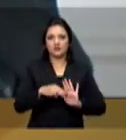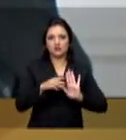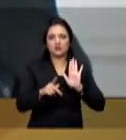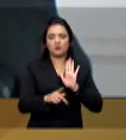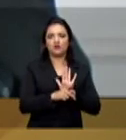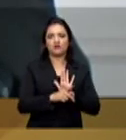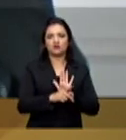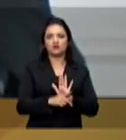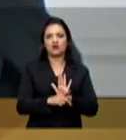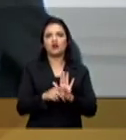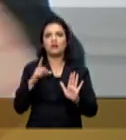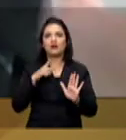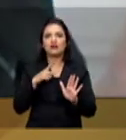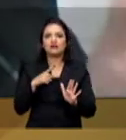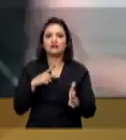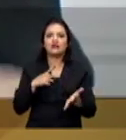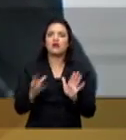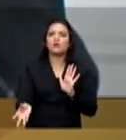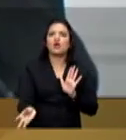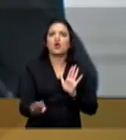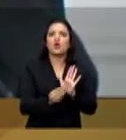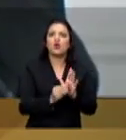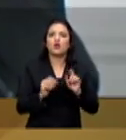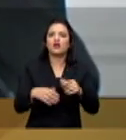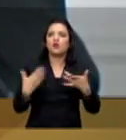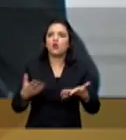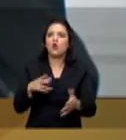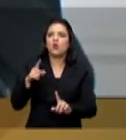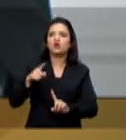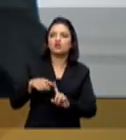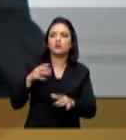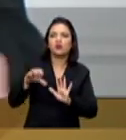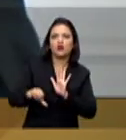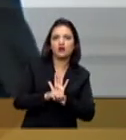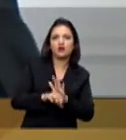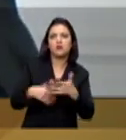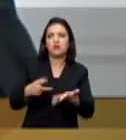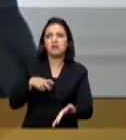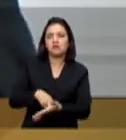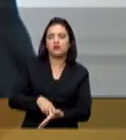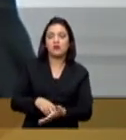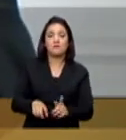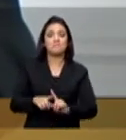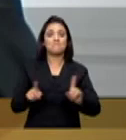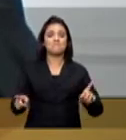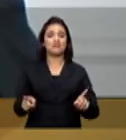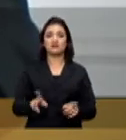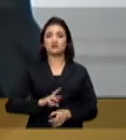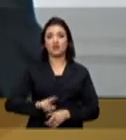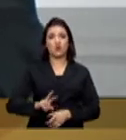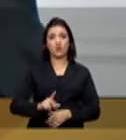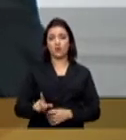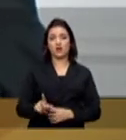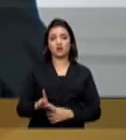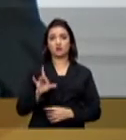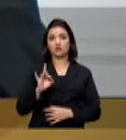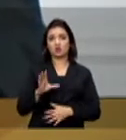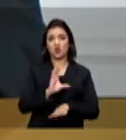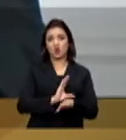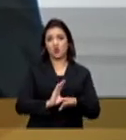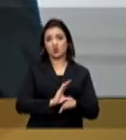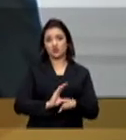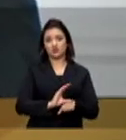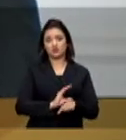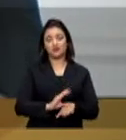de crimes ou sanções, mesmo antes da alteração do artigo 62, não é uma previsão só da Constituição Federal,